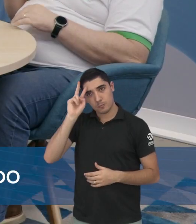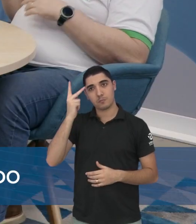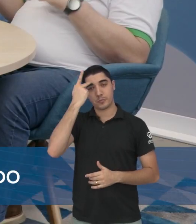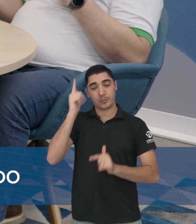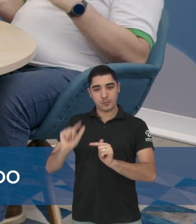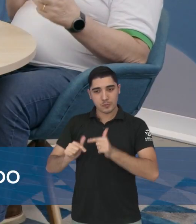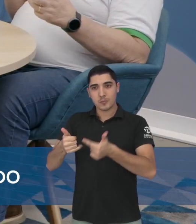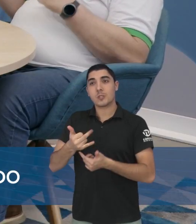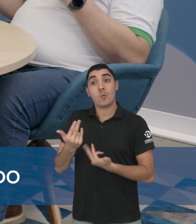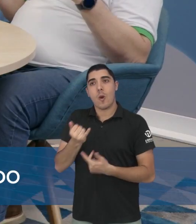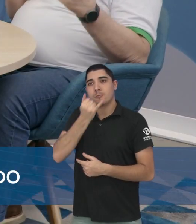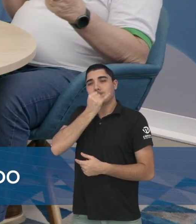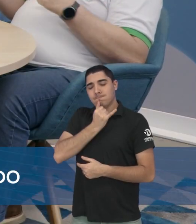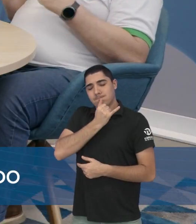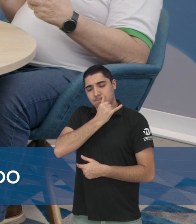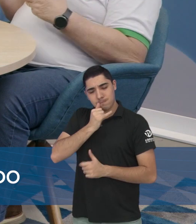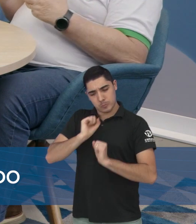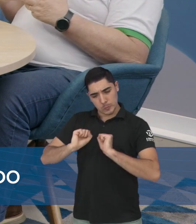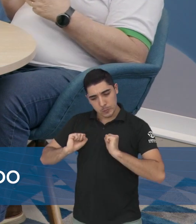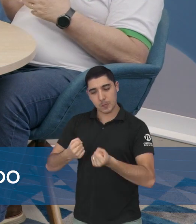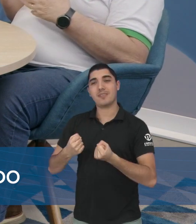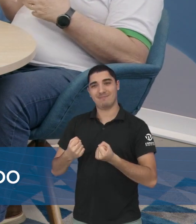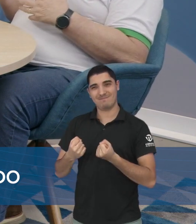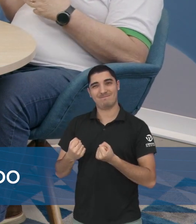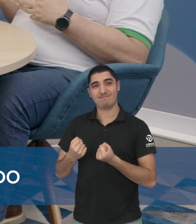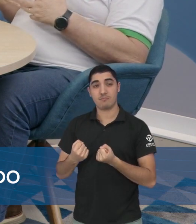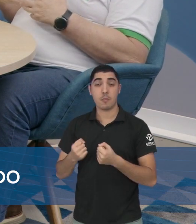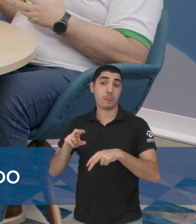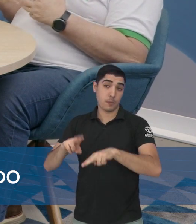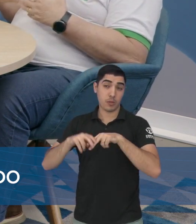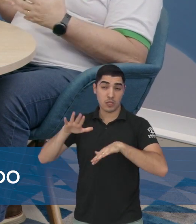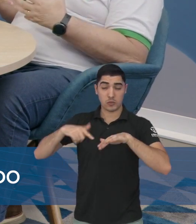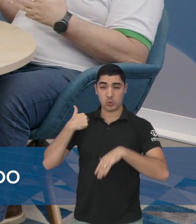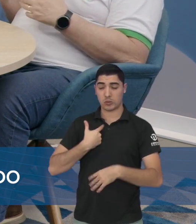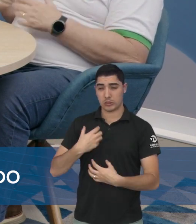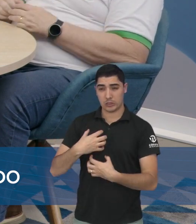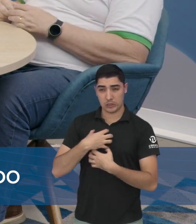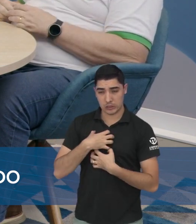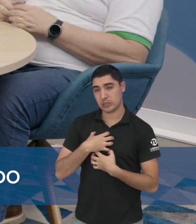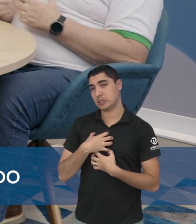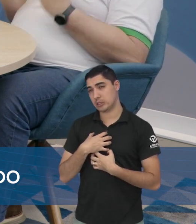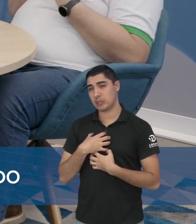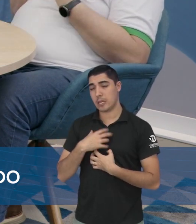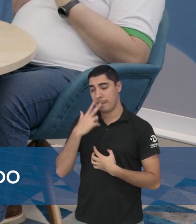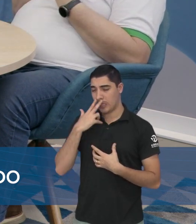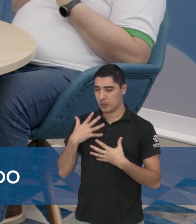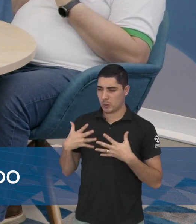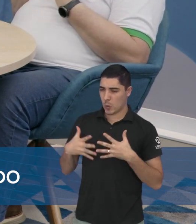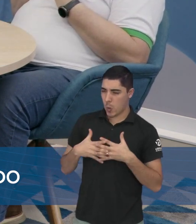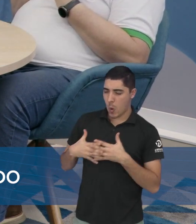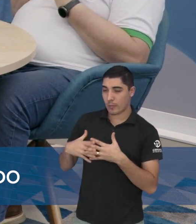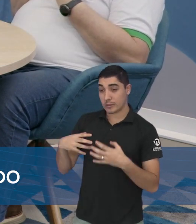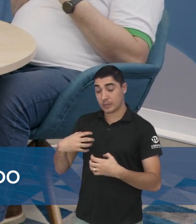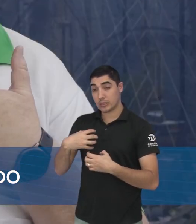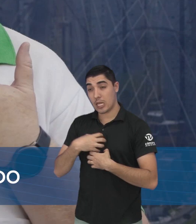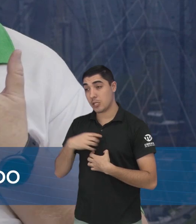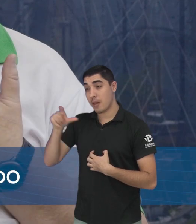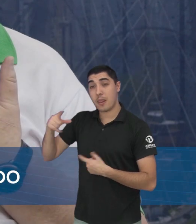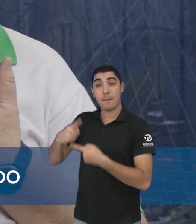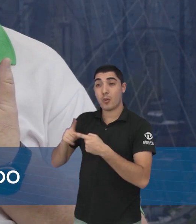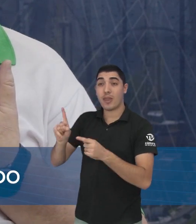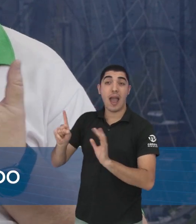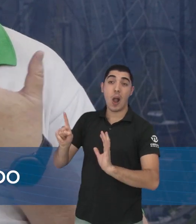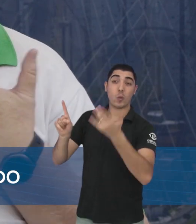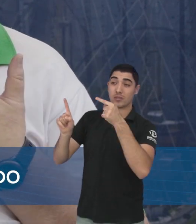existe muita confusão, uma mistura de sentimentos, né? Então isso contagia para nós que estamos